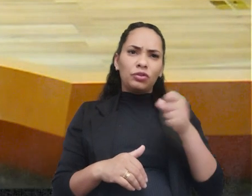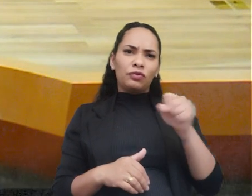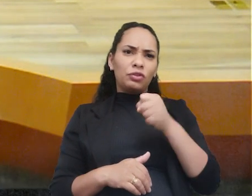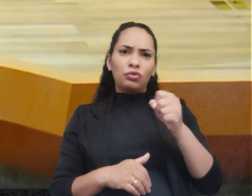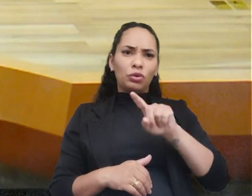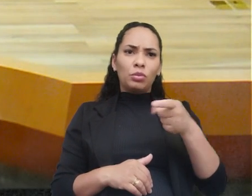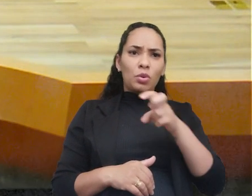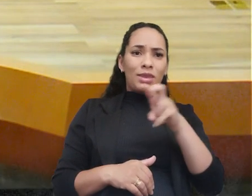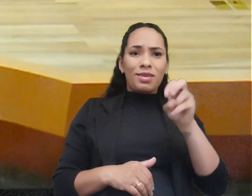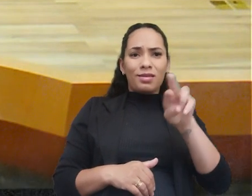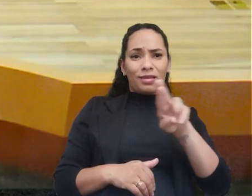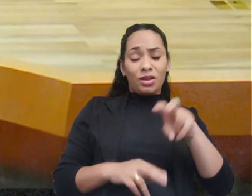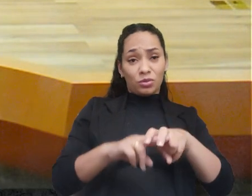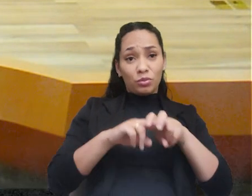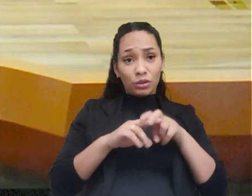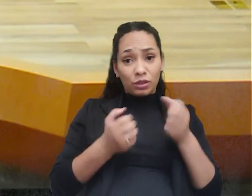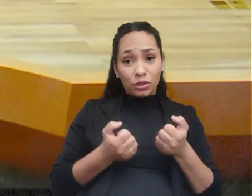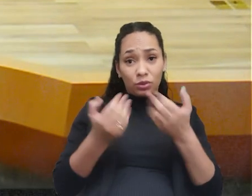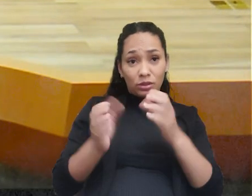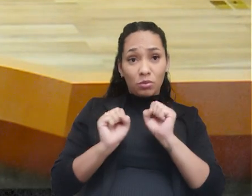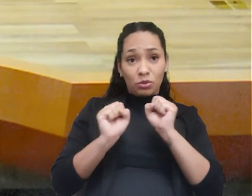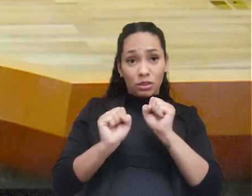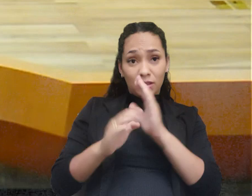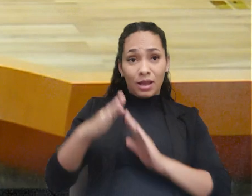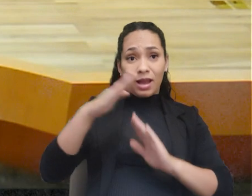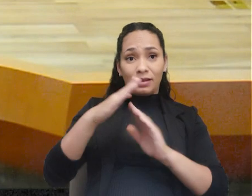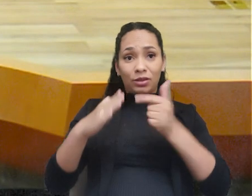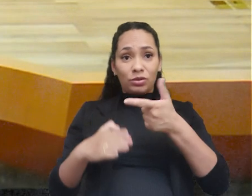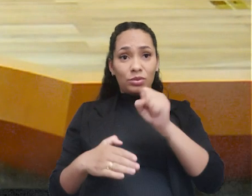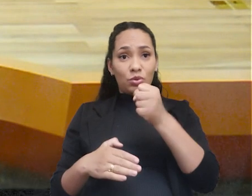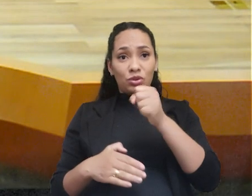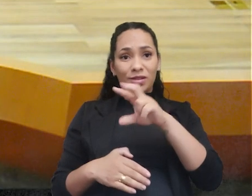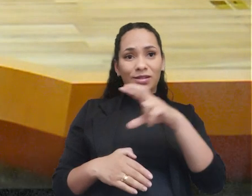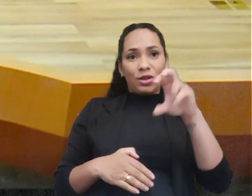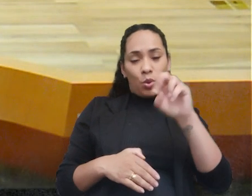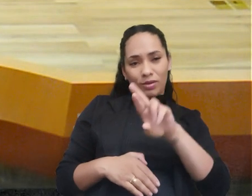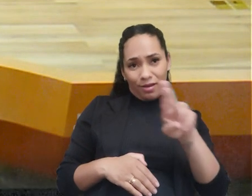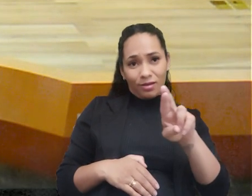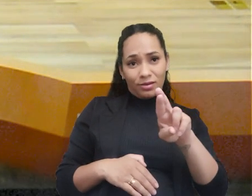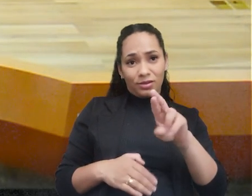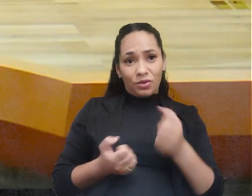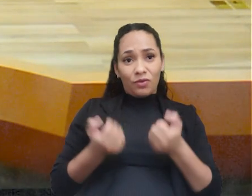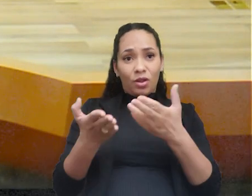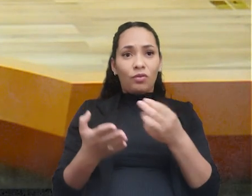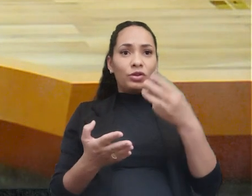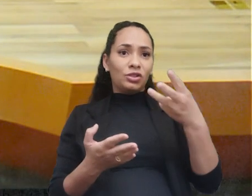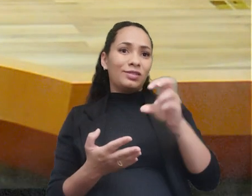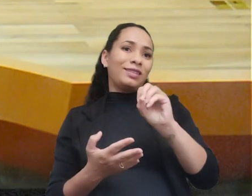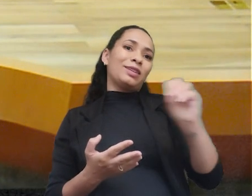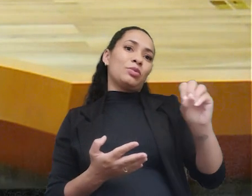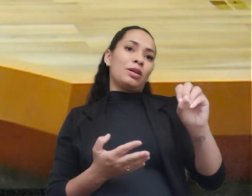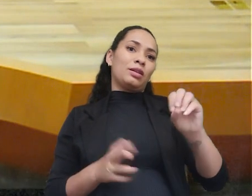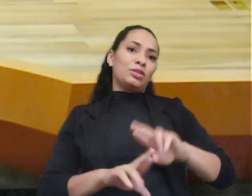R$ 28.500. Portanto, a doação poderia ser até R$ 2.850. E o valor repassado foi de R$ 3.000,